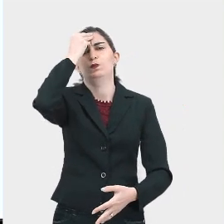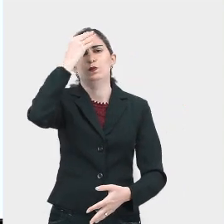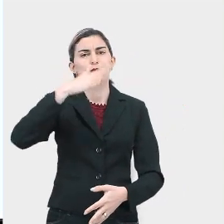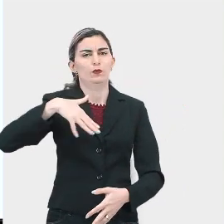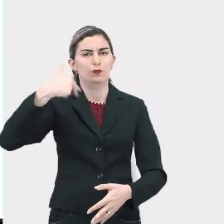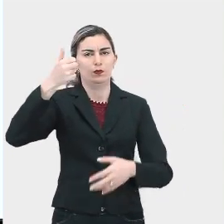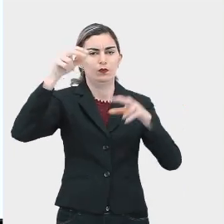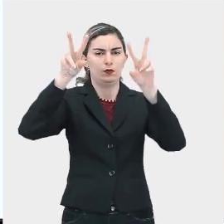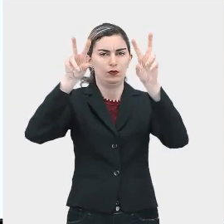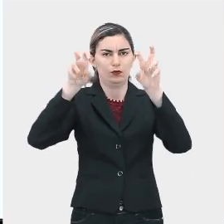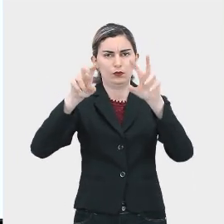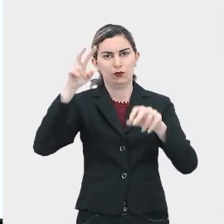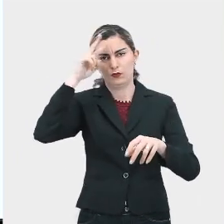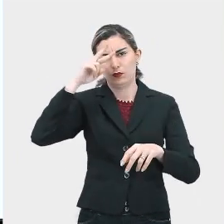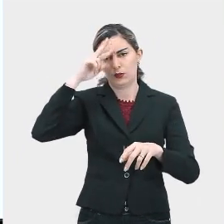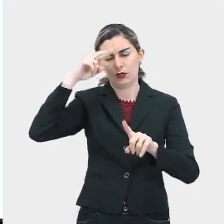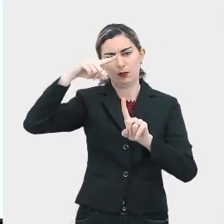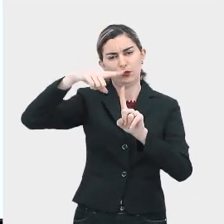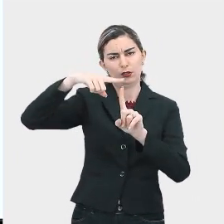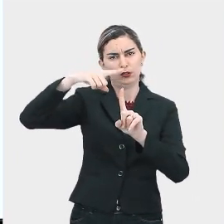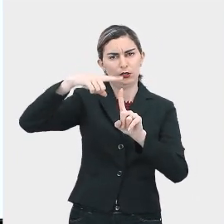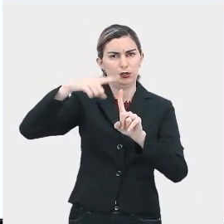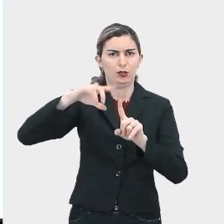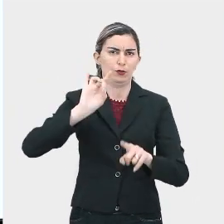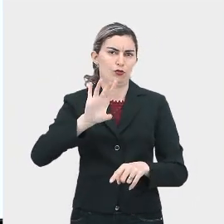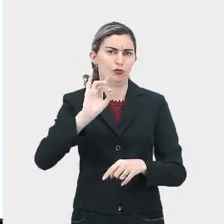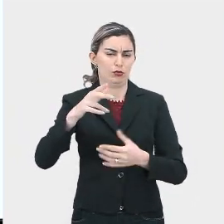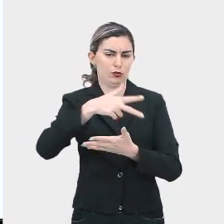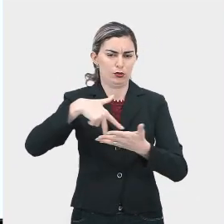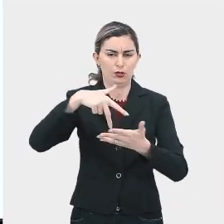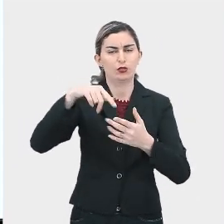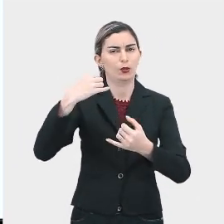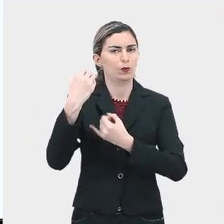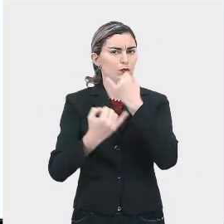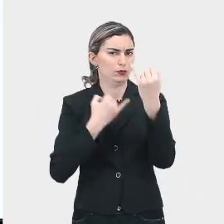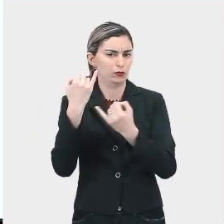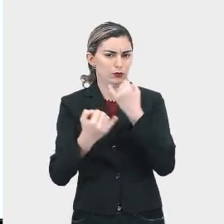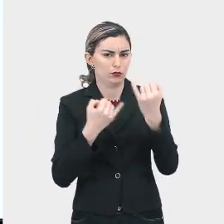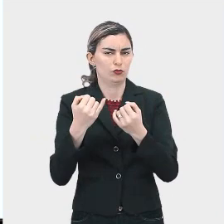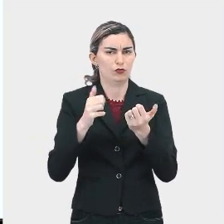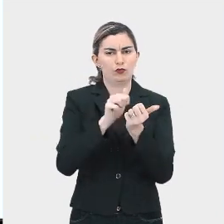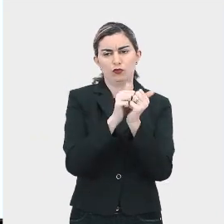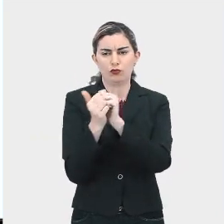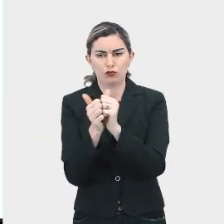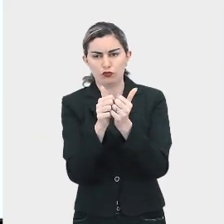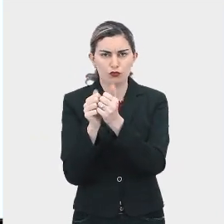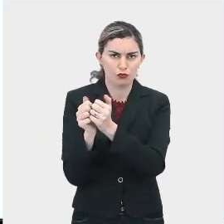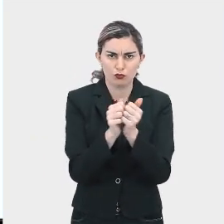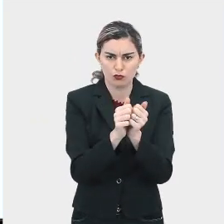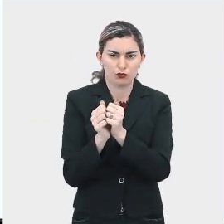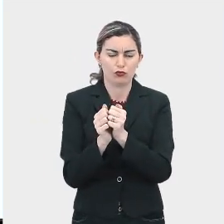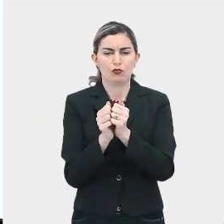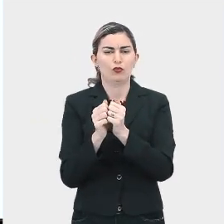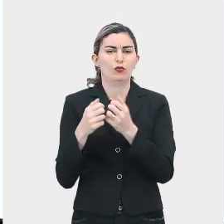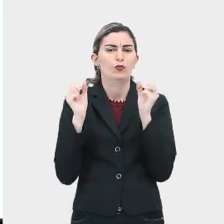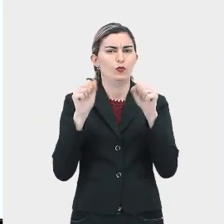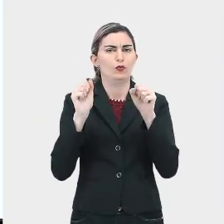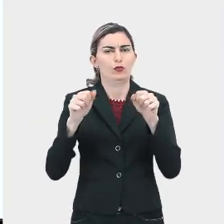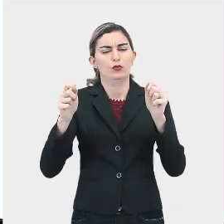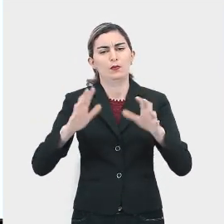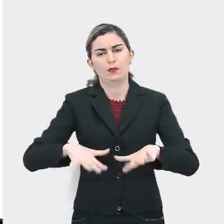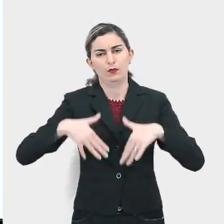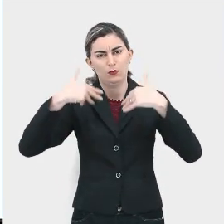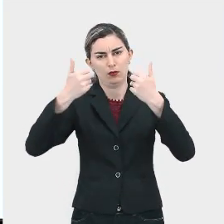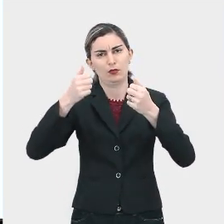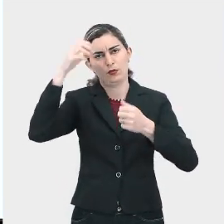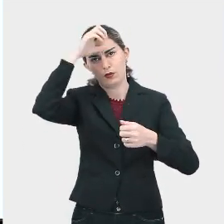fixarem melhor o conteúdo e lembrar os tipos, não só de danças, como de brincadeiras, como de jogos, etc. e tal, para poder